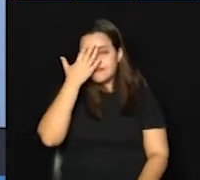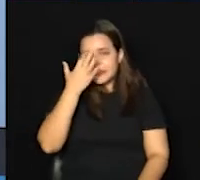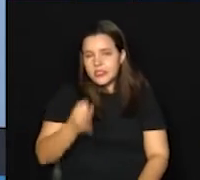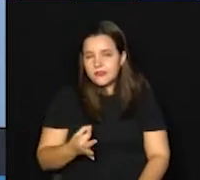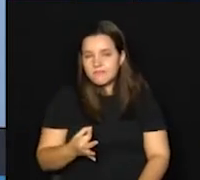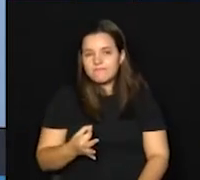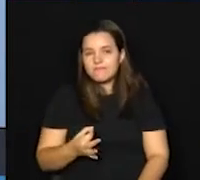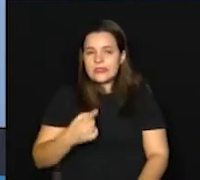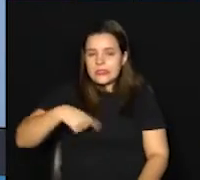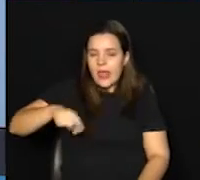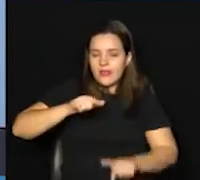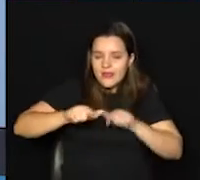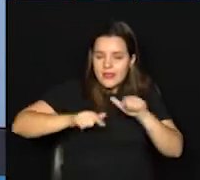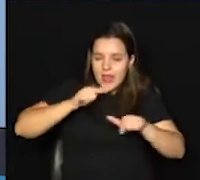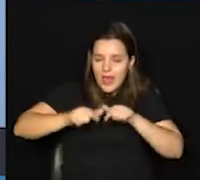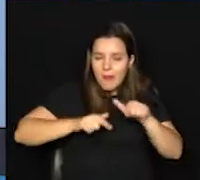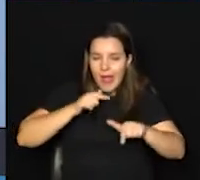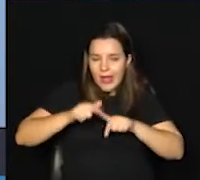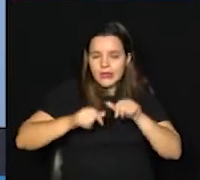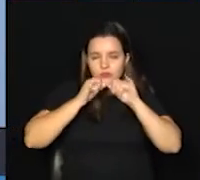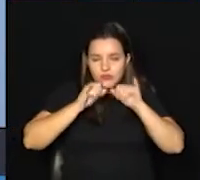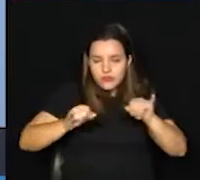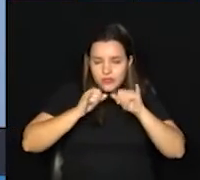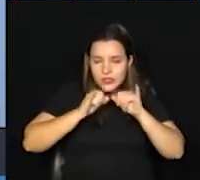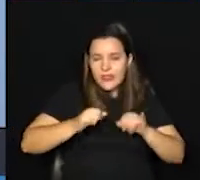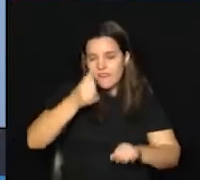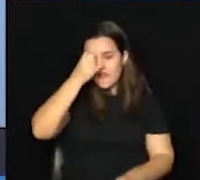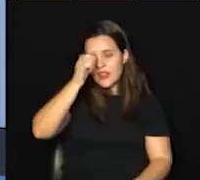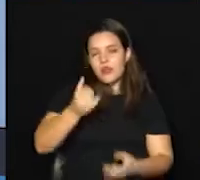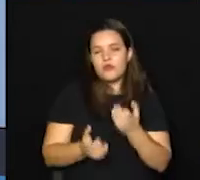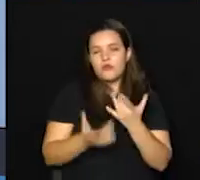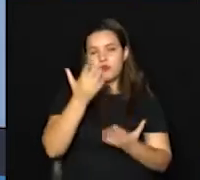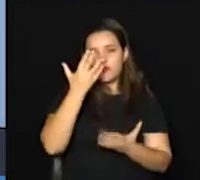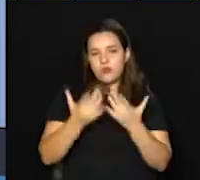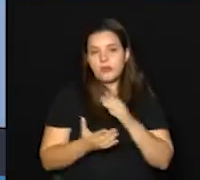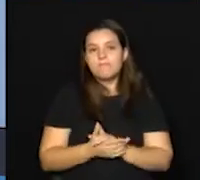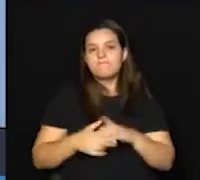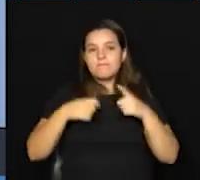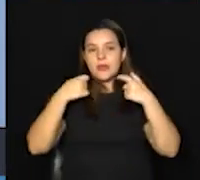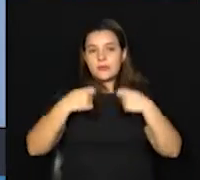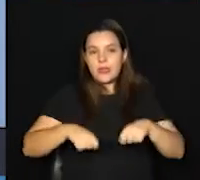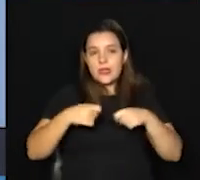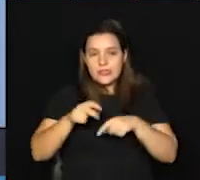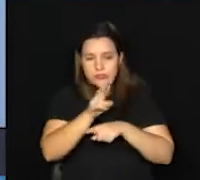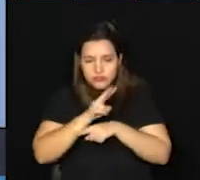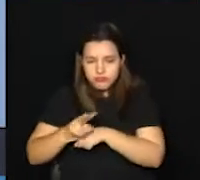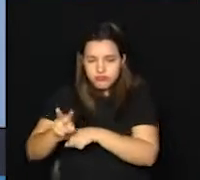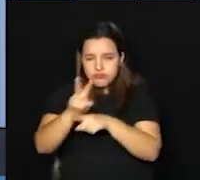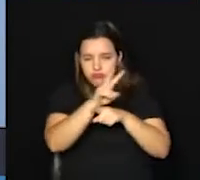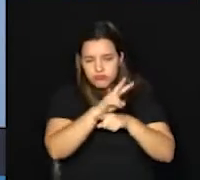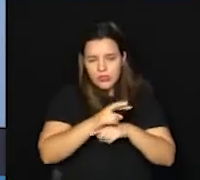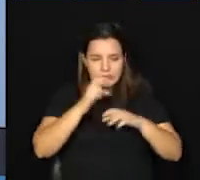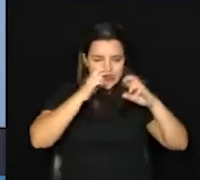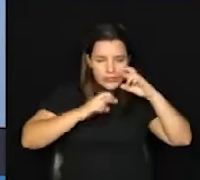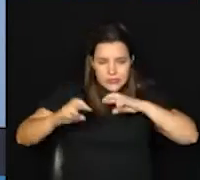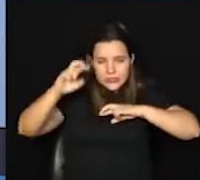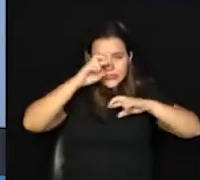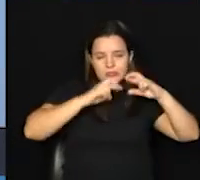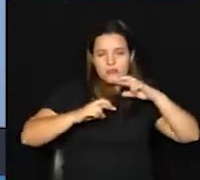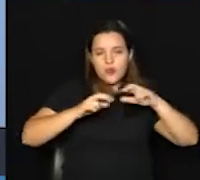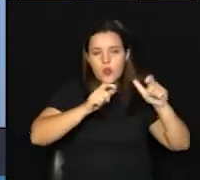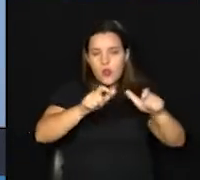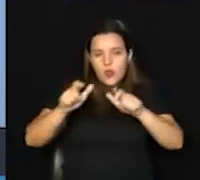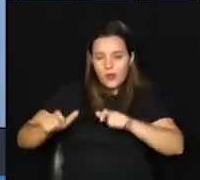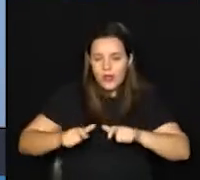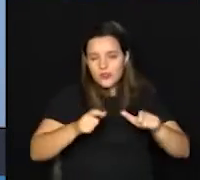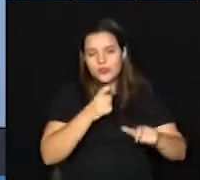que a Operação Estiagem continua justamente porque é preciso monitorar várias áreas. A Defesa